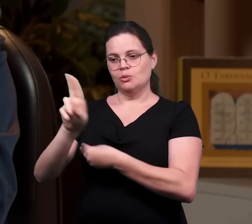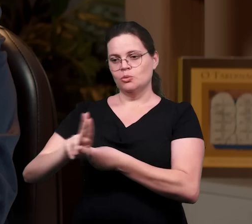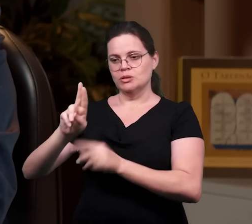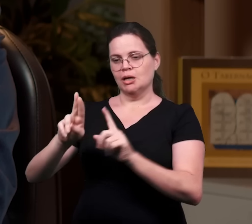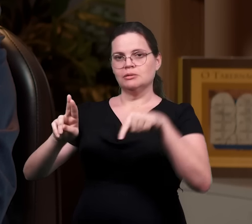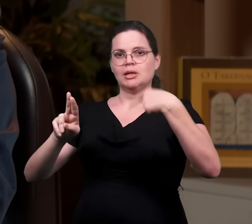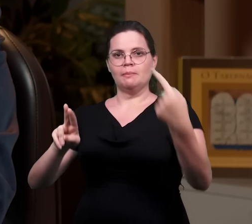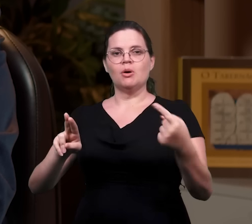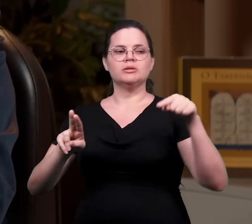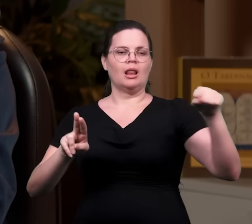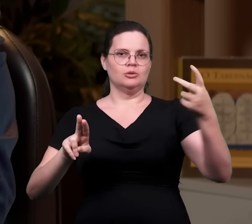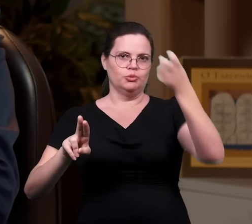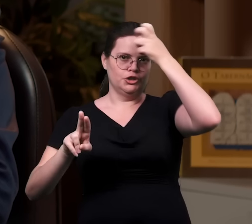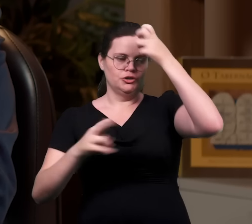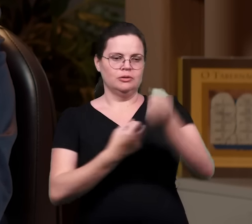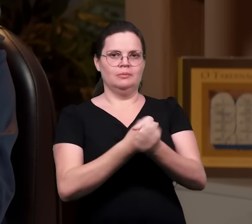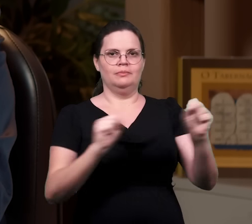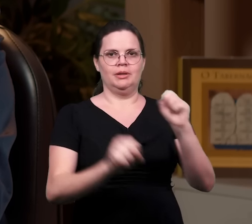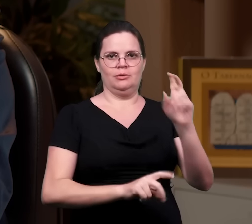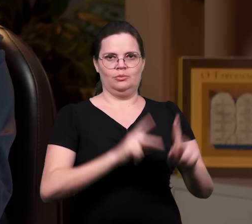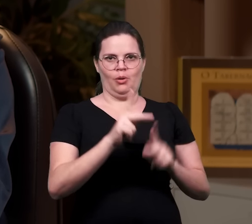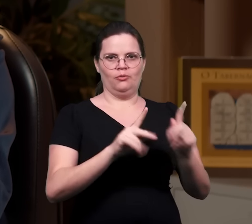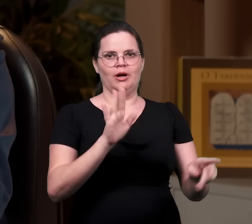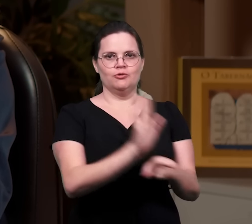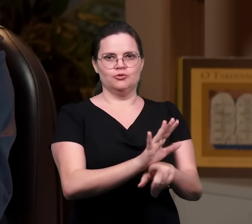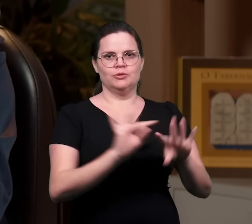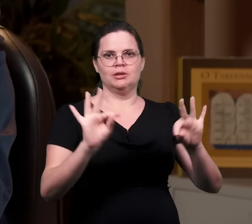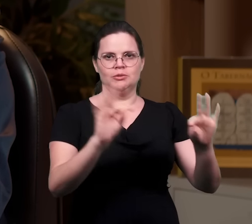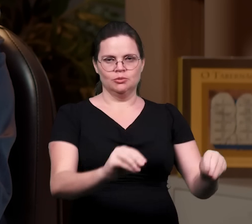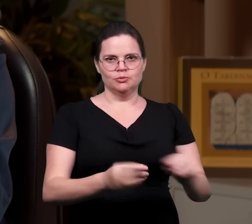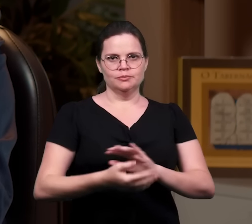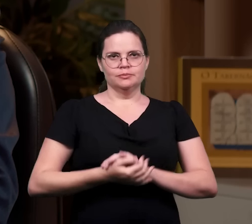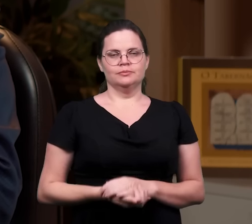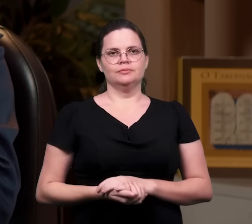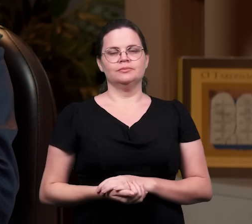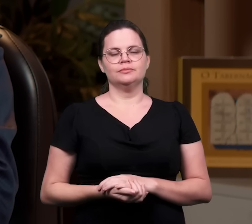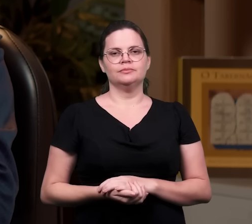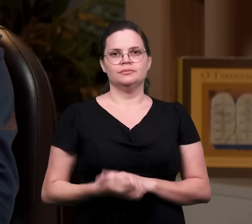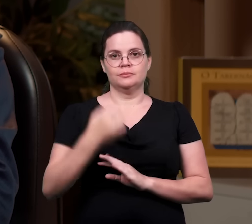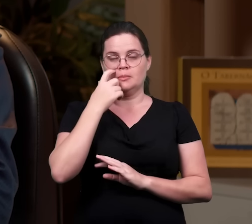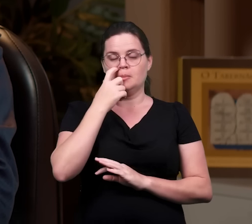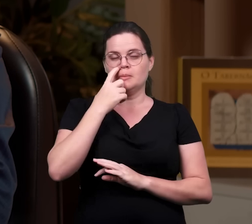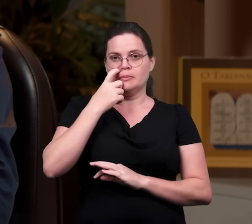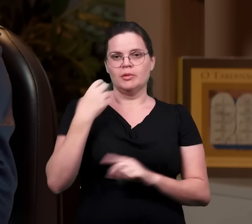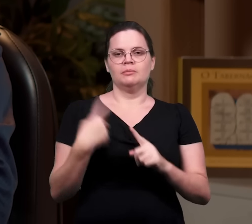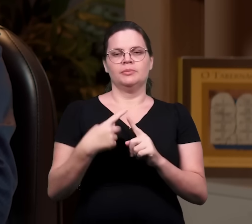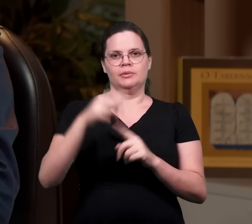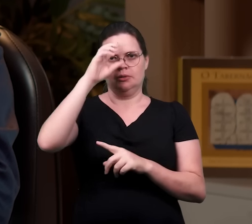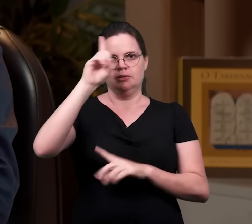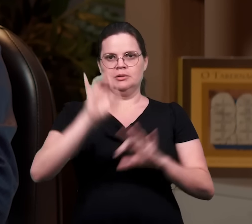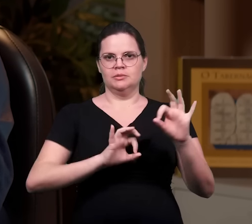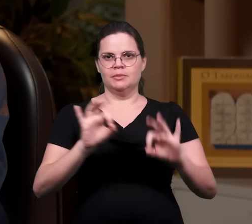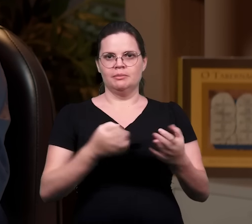fosse usado nas mãos do Senhor para auxiliar o povo na caminhada da saída que Deus tinha